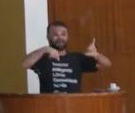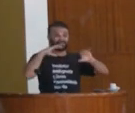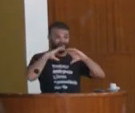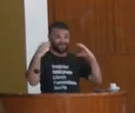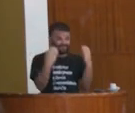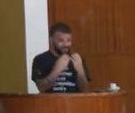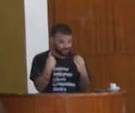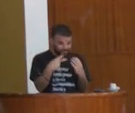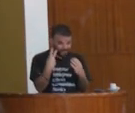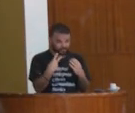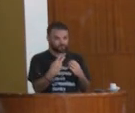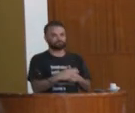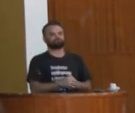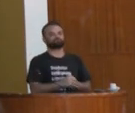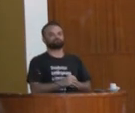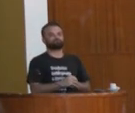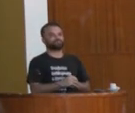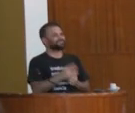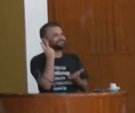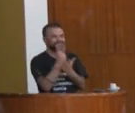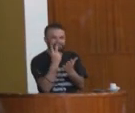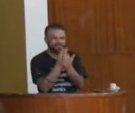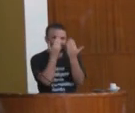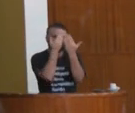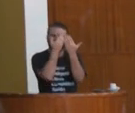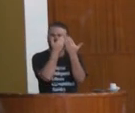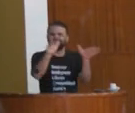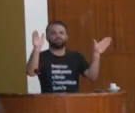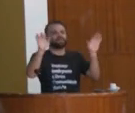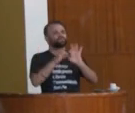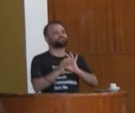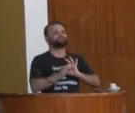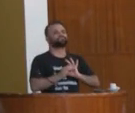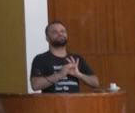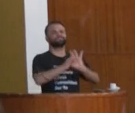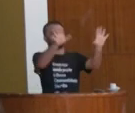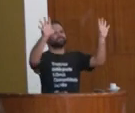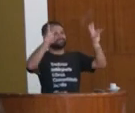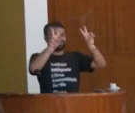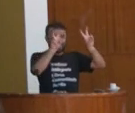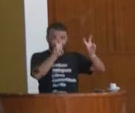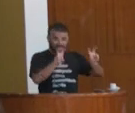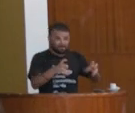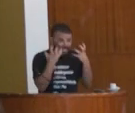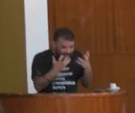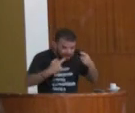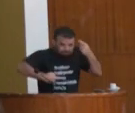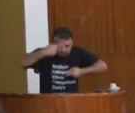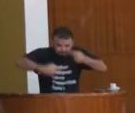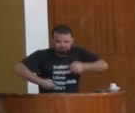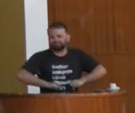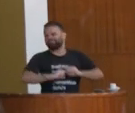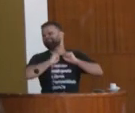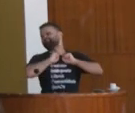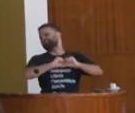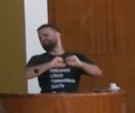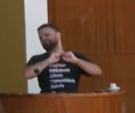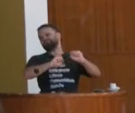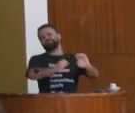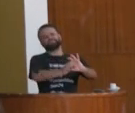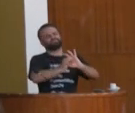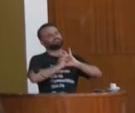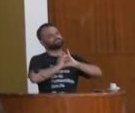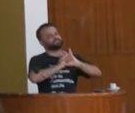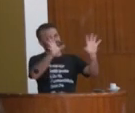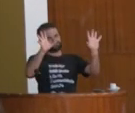nós empenhamos a palavra que estará aberta para todos os assuntos que Vossa Excelência quiser trazer aqui para dentro, dessa